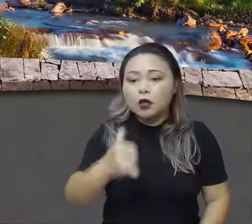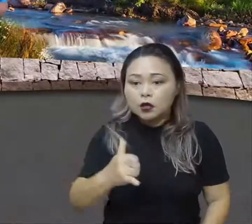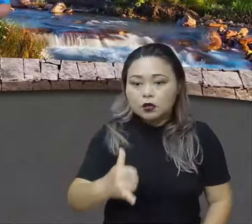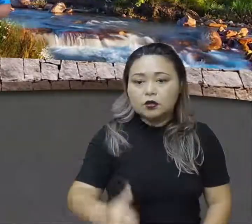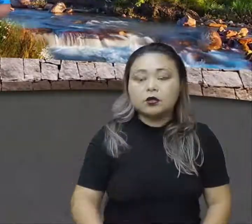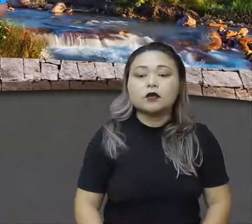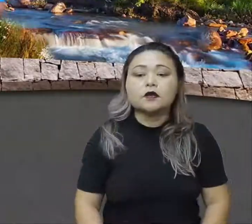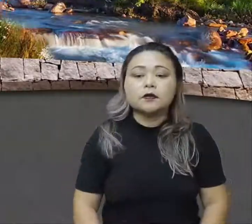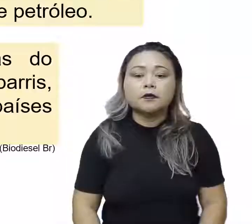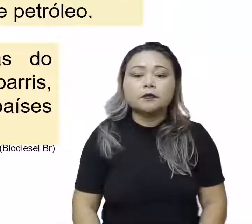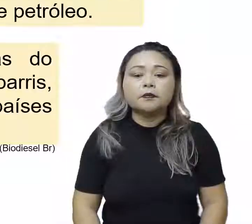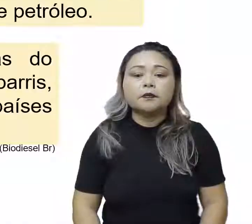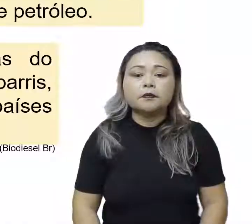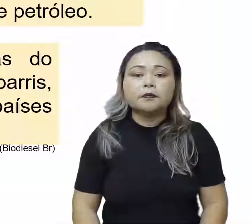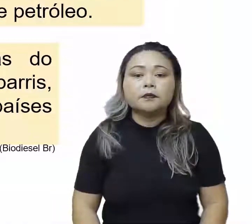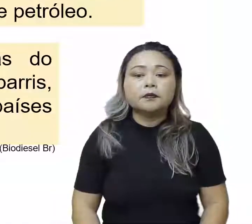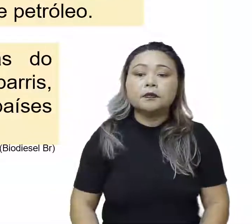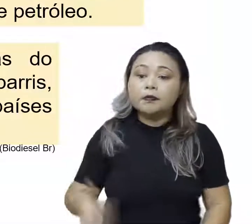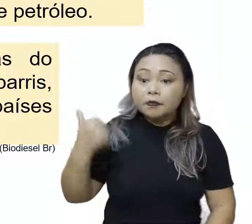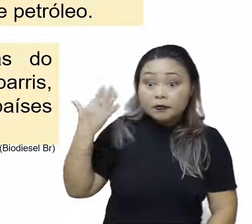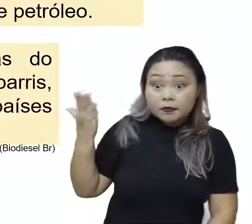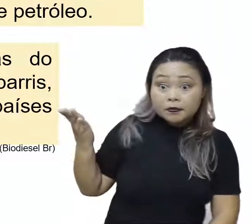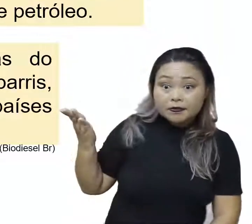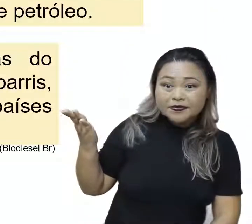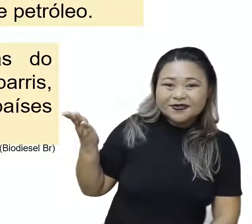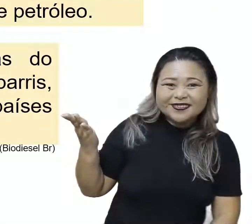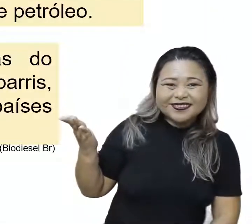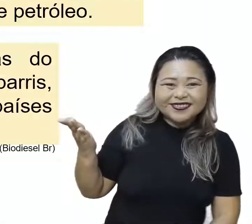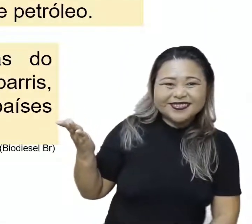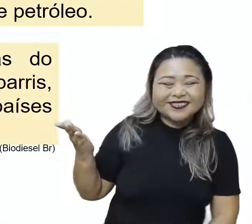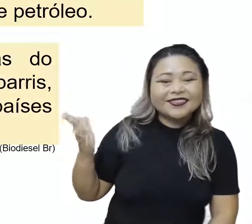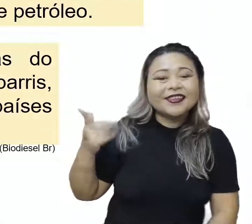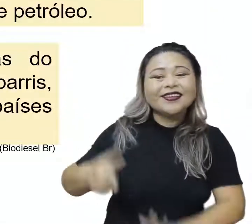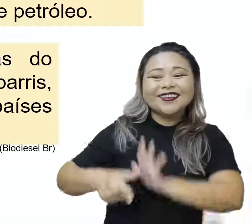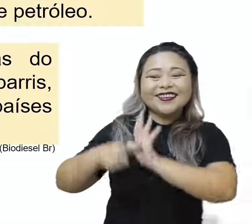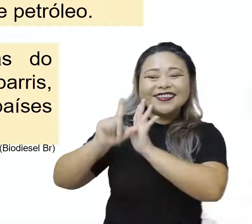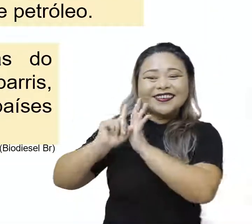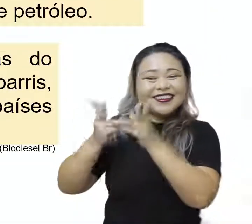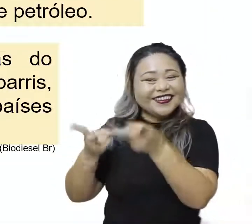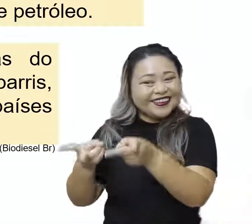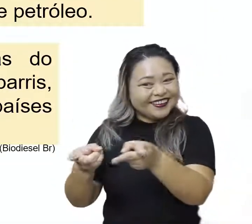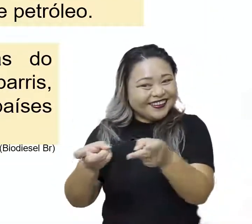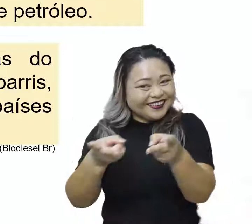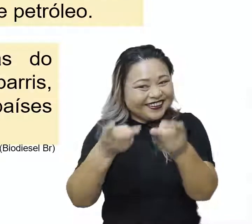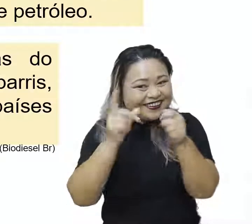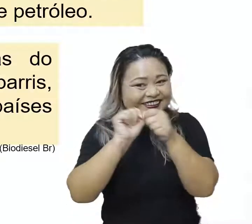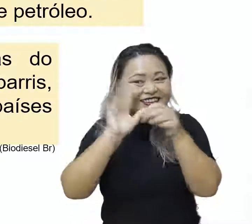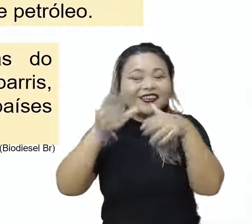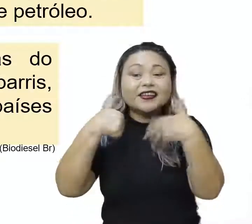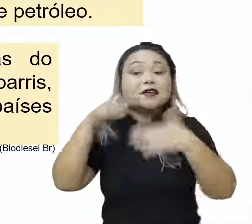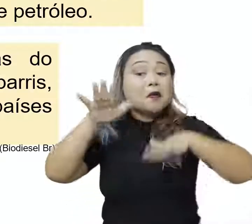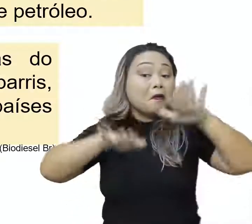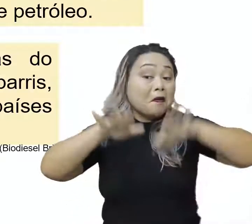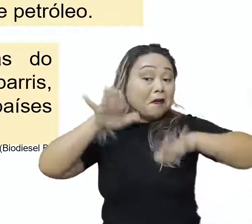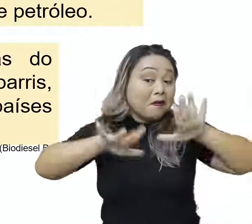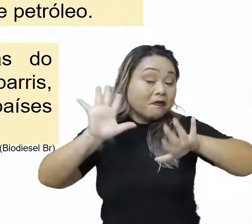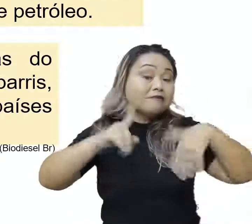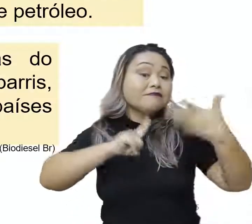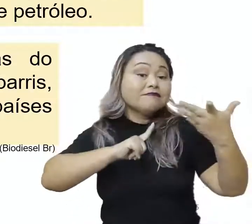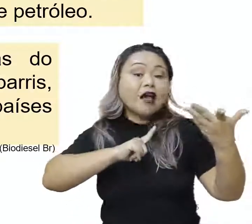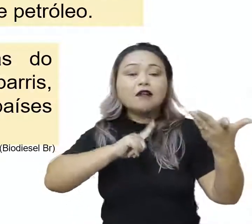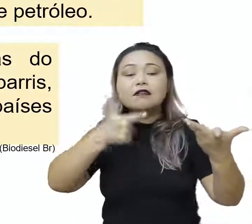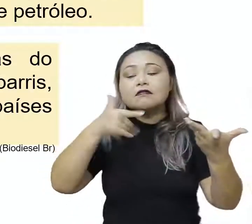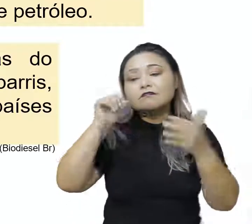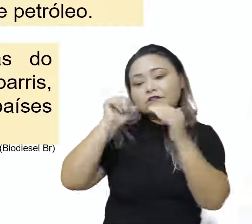energética. Portanto, você está vendo aí? Antes de sua exploração, estima-se que existe